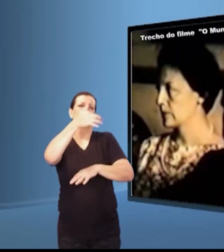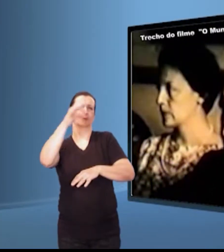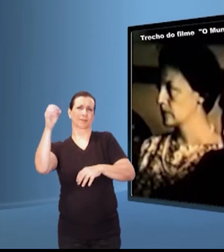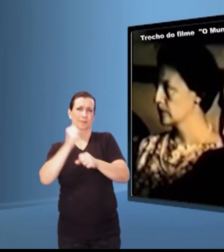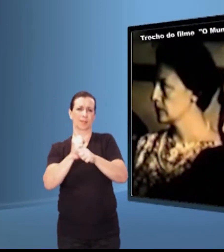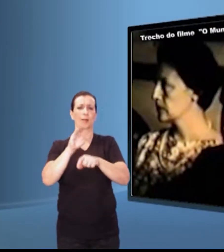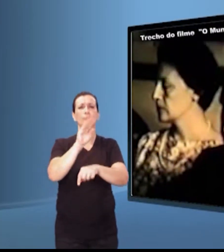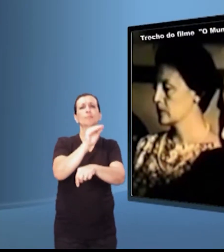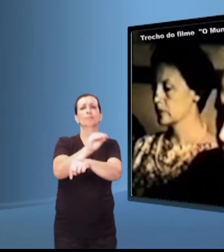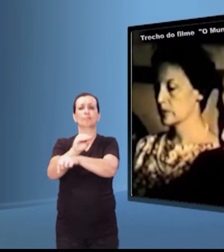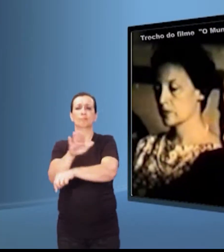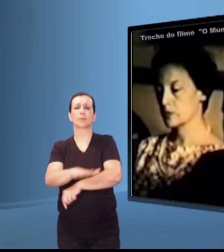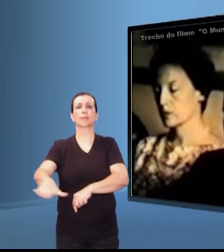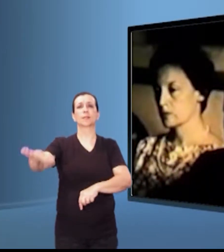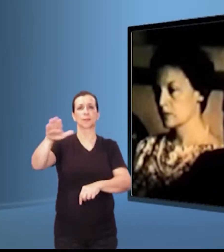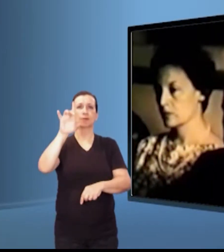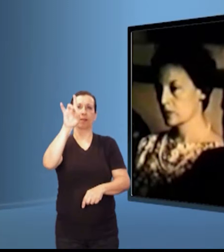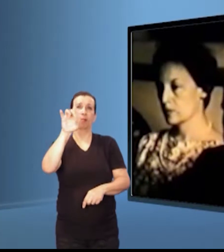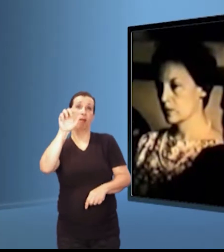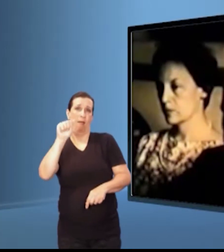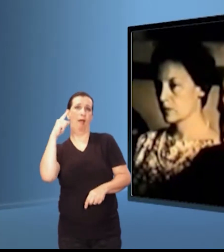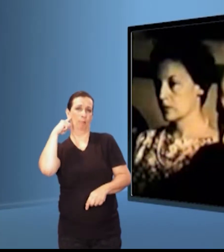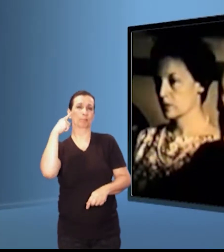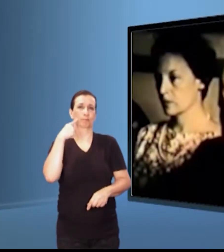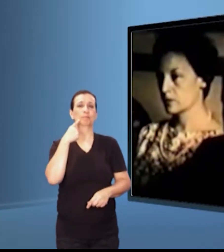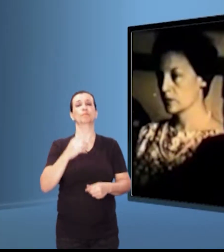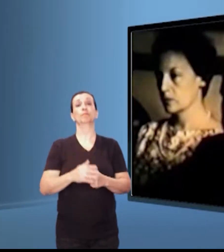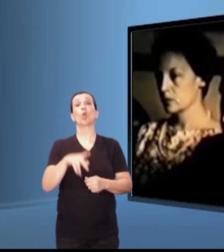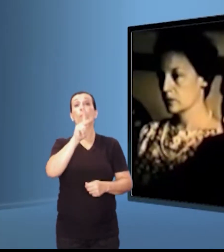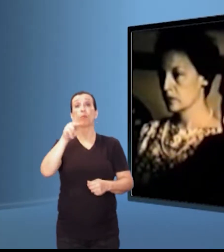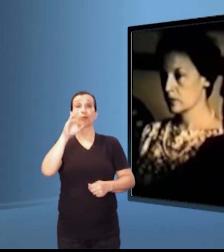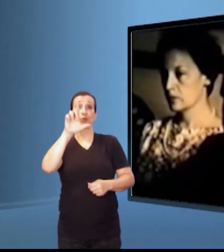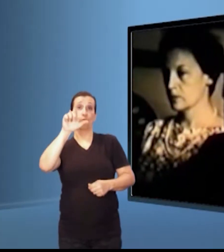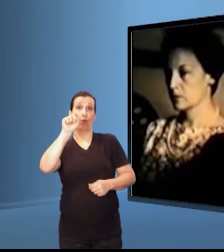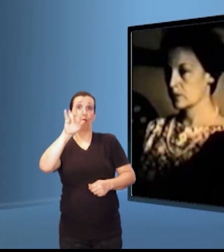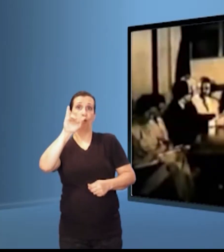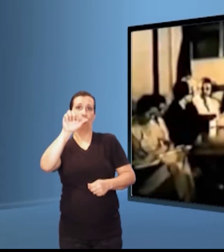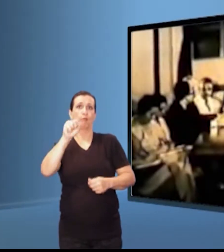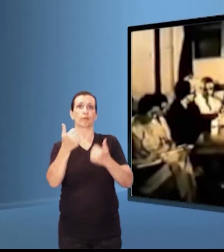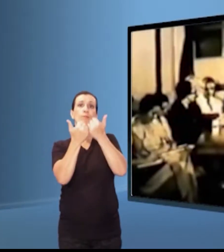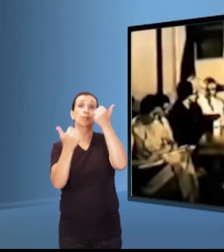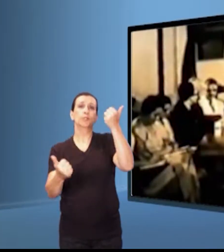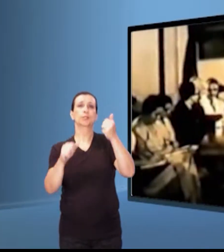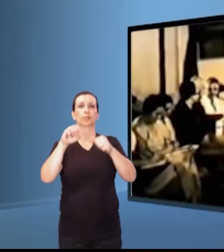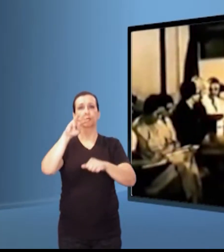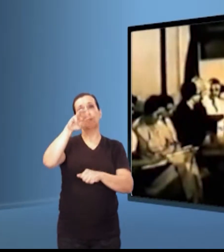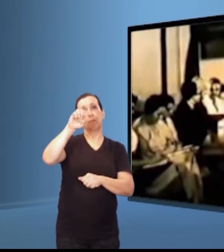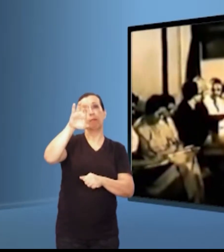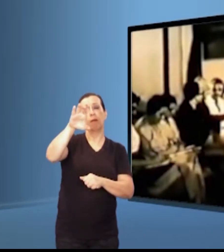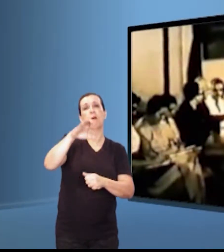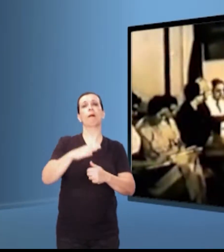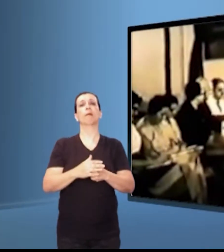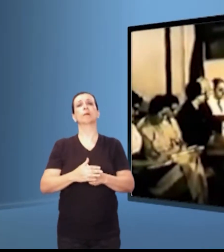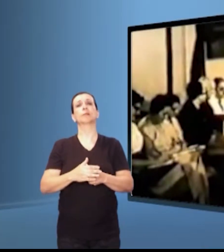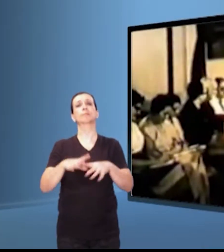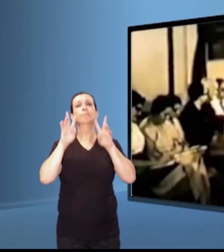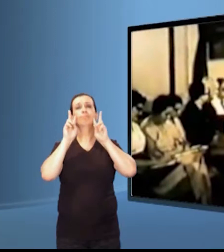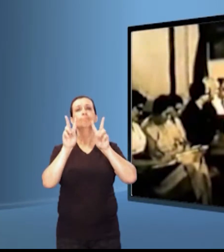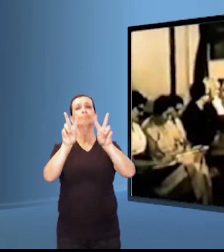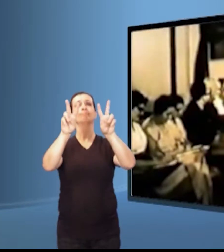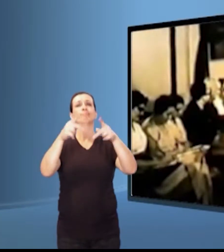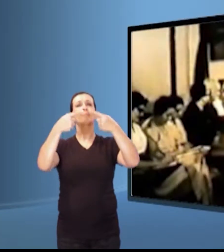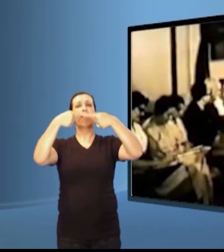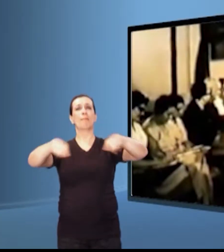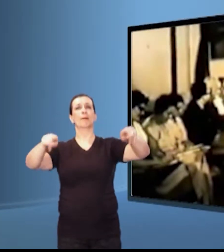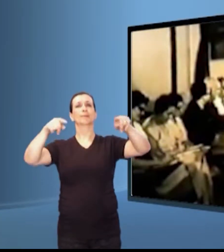às crianças deficientes da audição, o professor Clóvis Salgado, ministro da Educação e Cultura, assiste à abertura de mais um